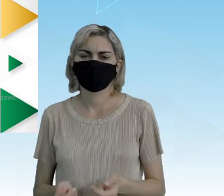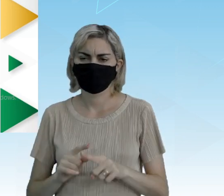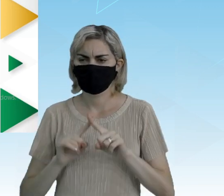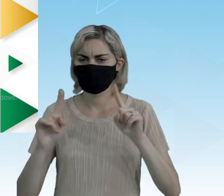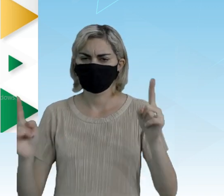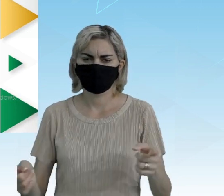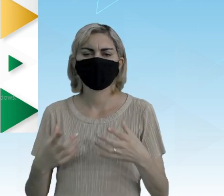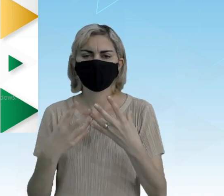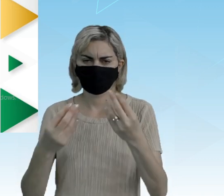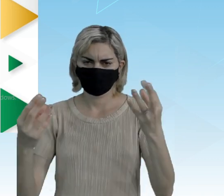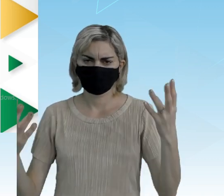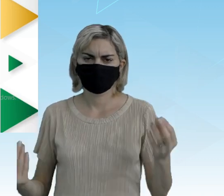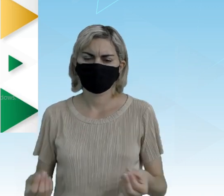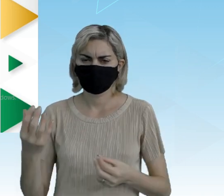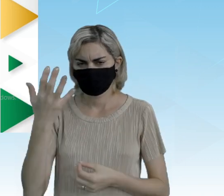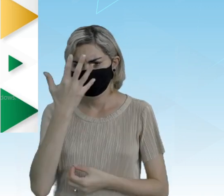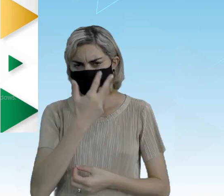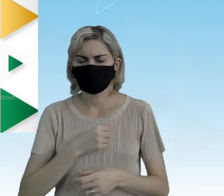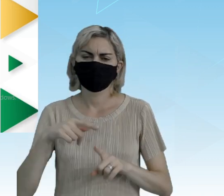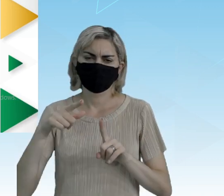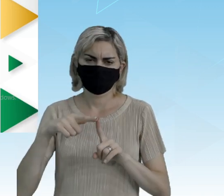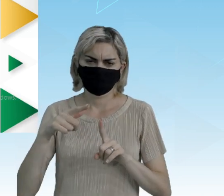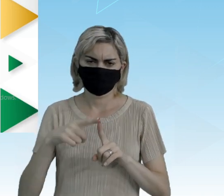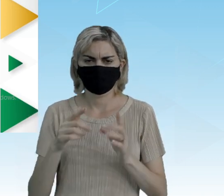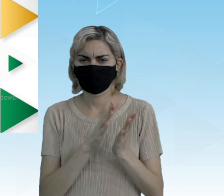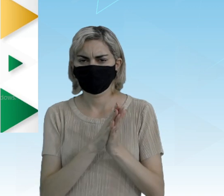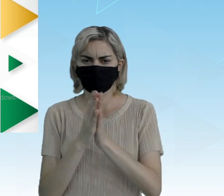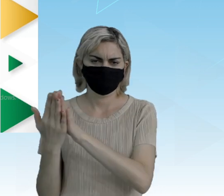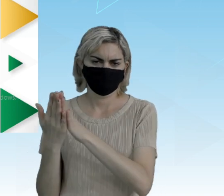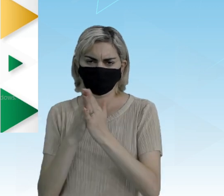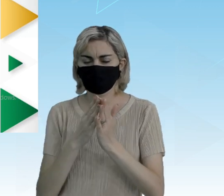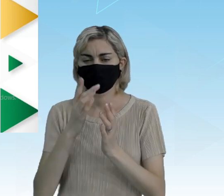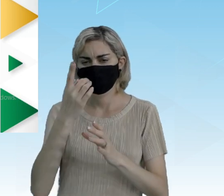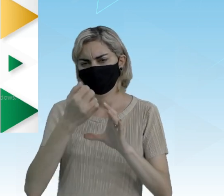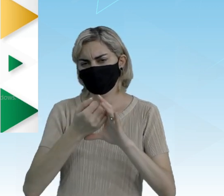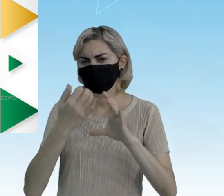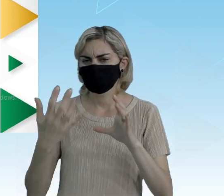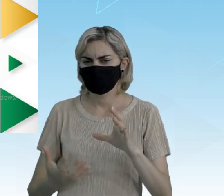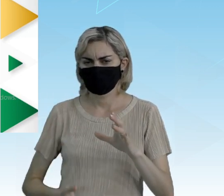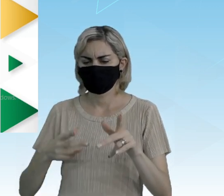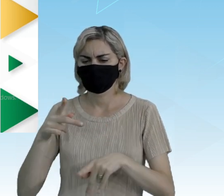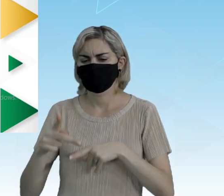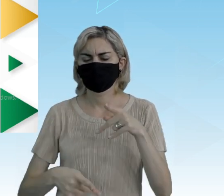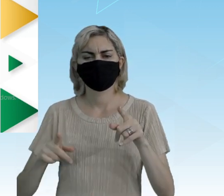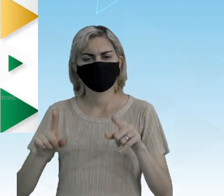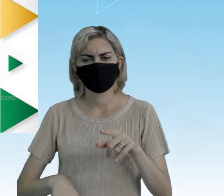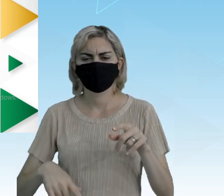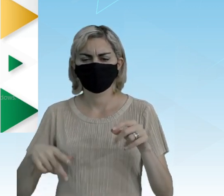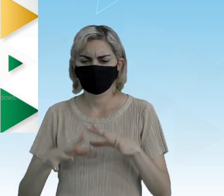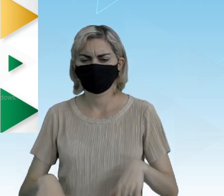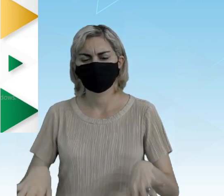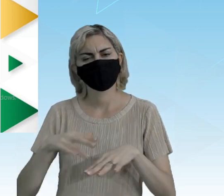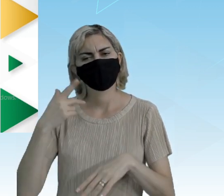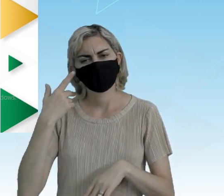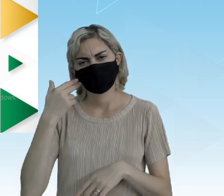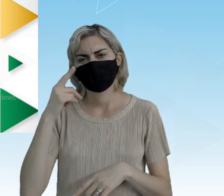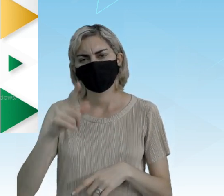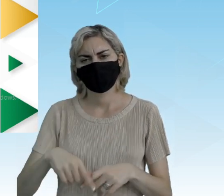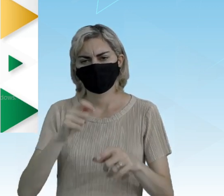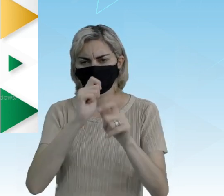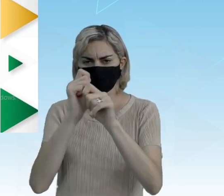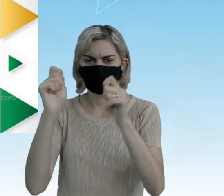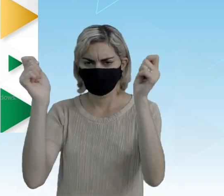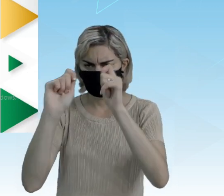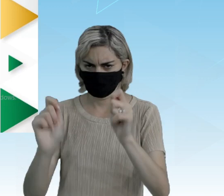Mas são muito bonitos esses tipos de boneca, tá certo? Uma das características dos brinquedos populares é que, normalmente, ele é